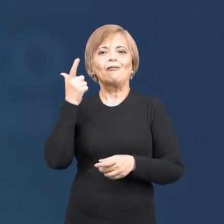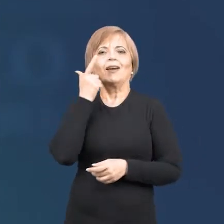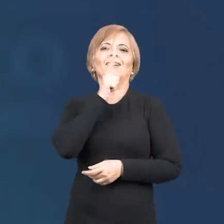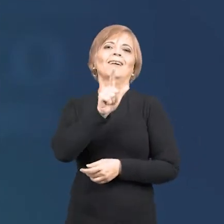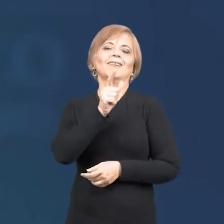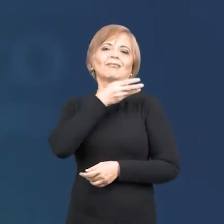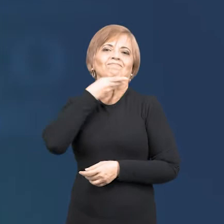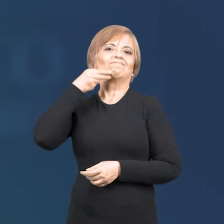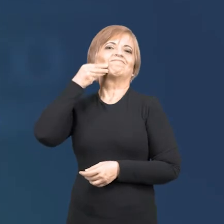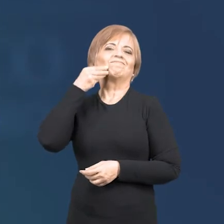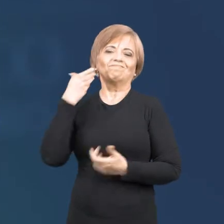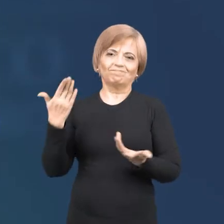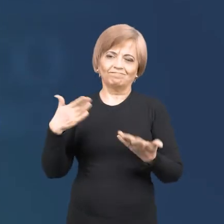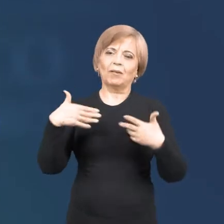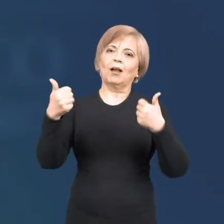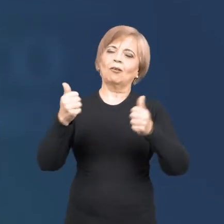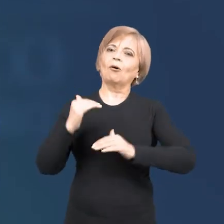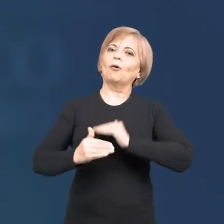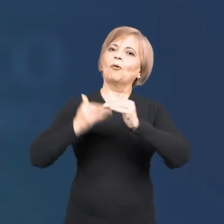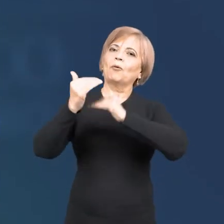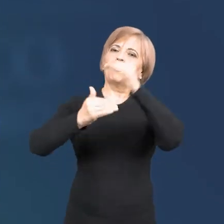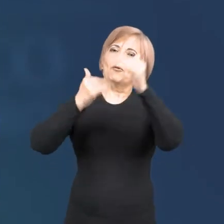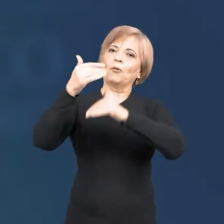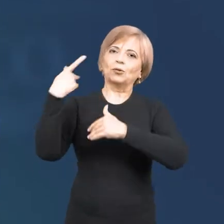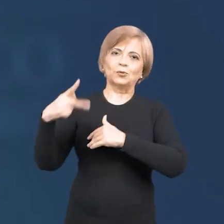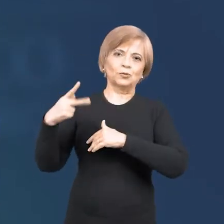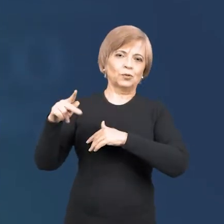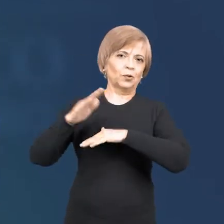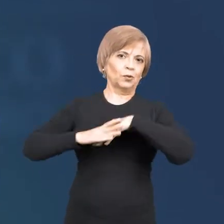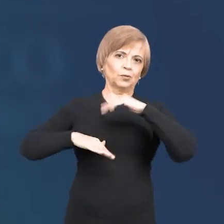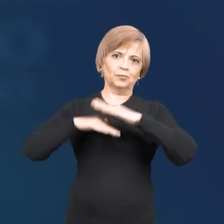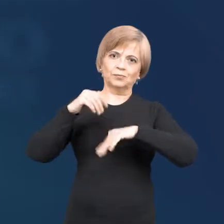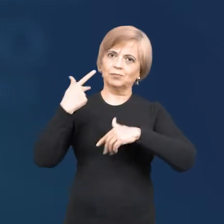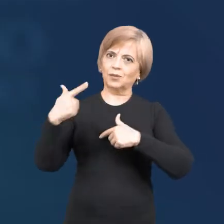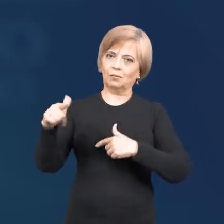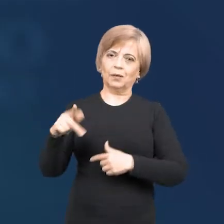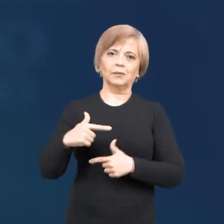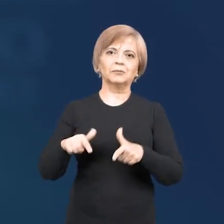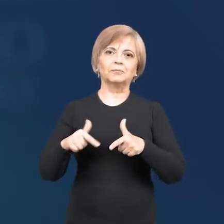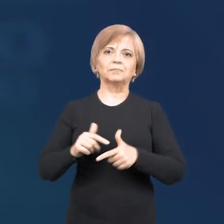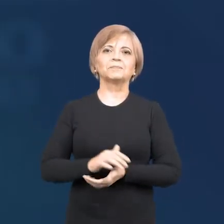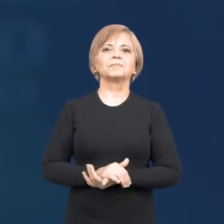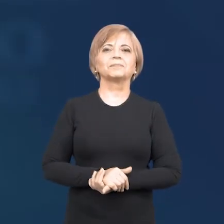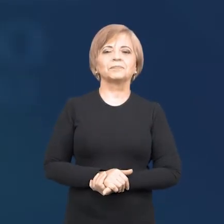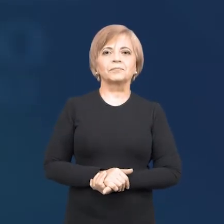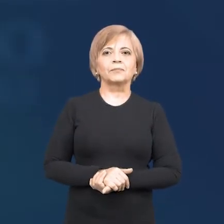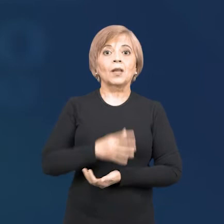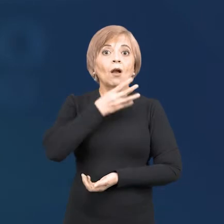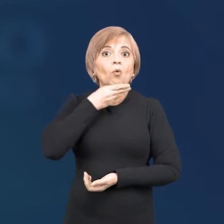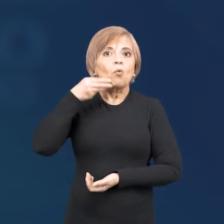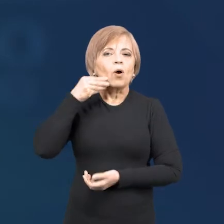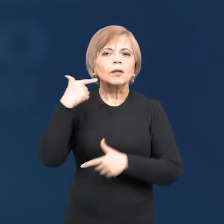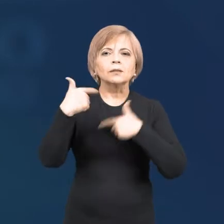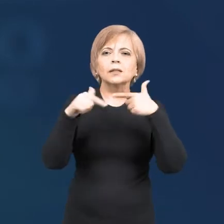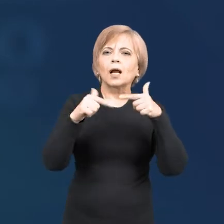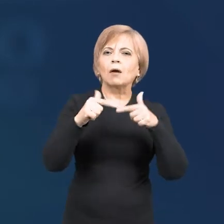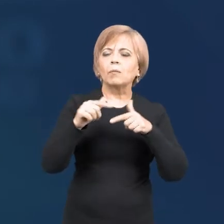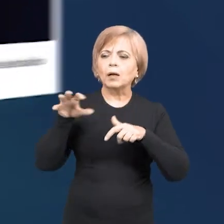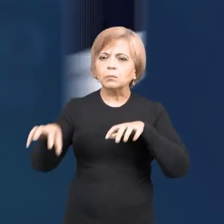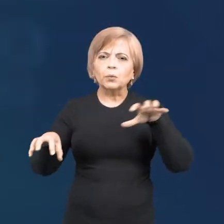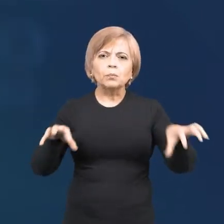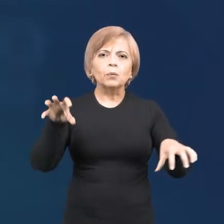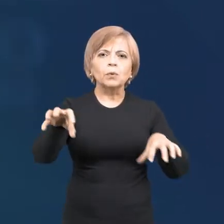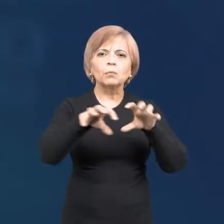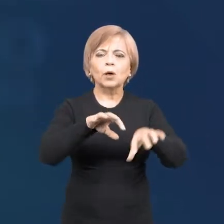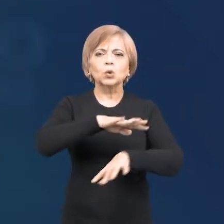relação ao desenvolvimento das suas atividades. A qualidade do trabalho em todos os